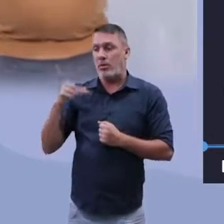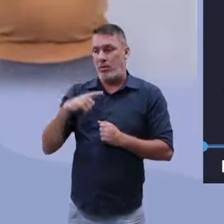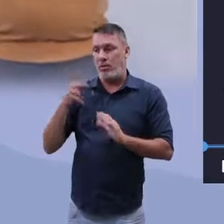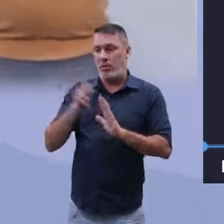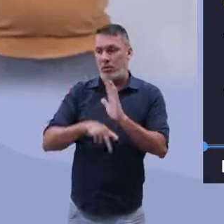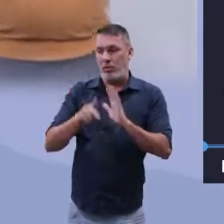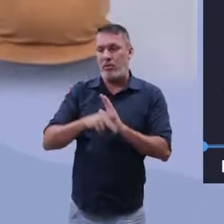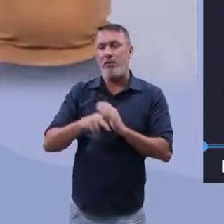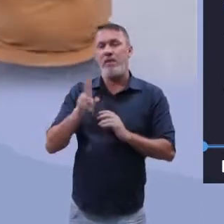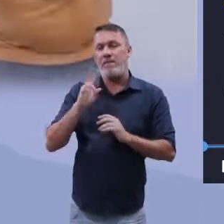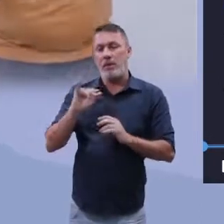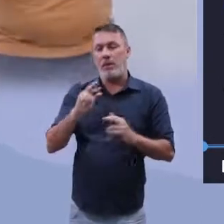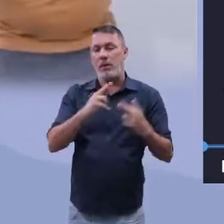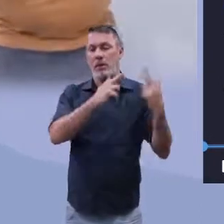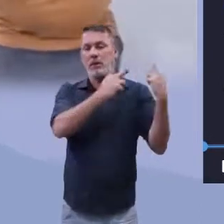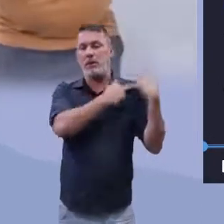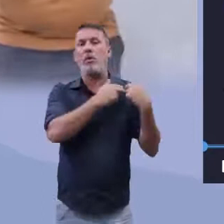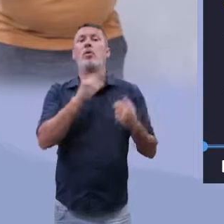base